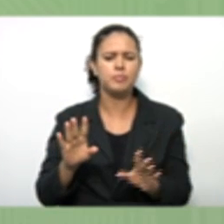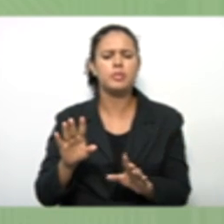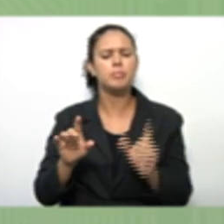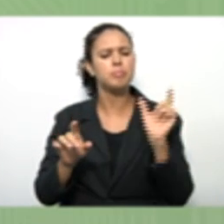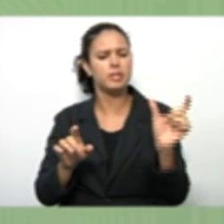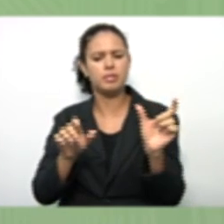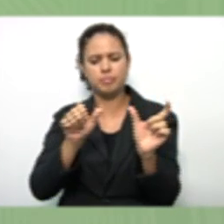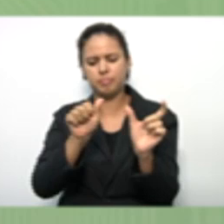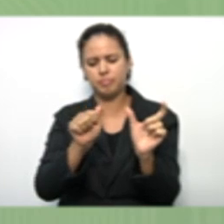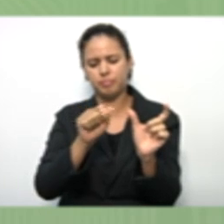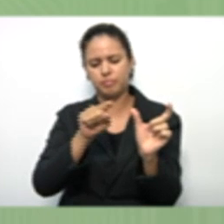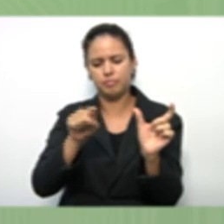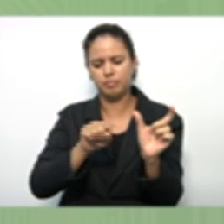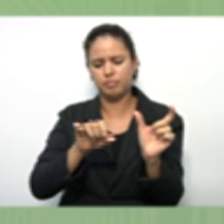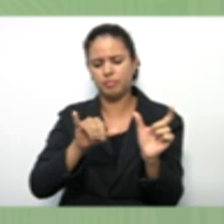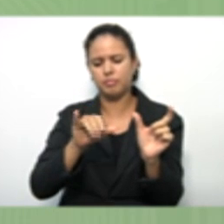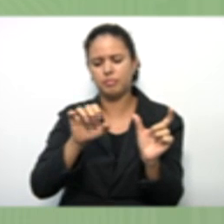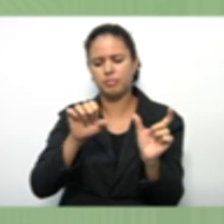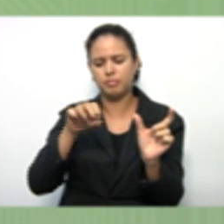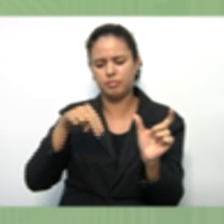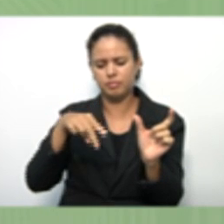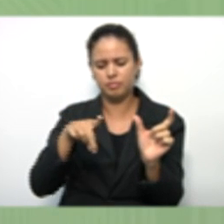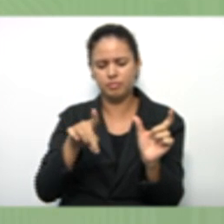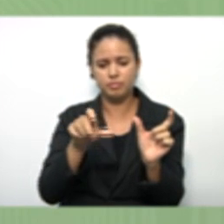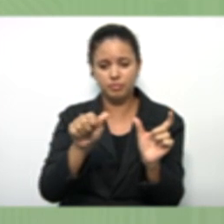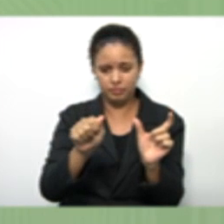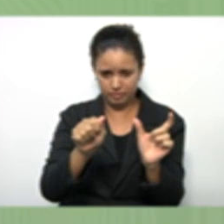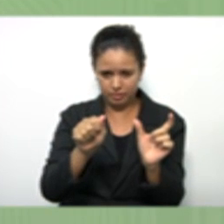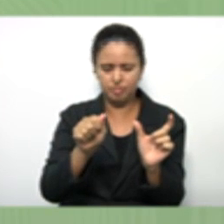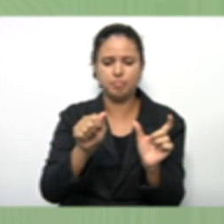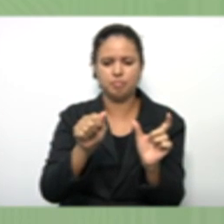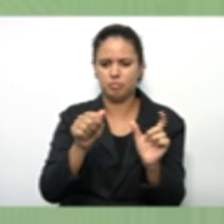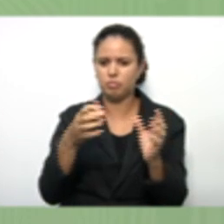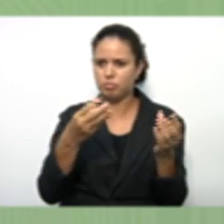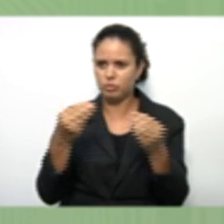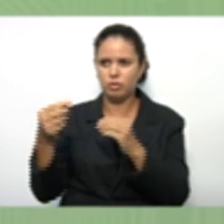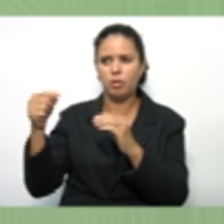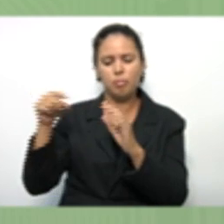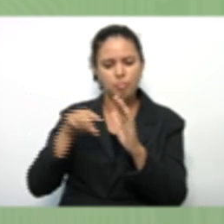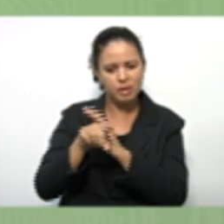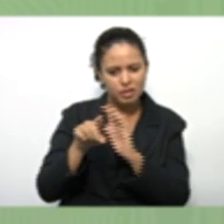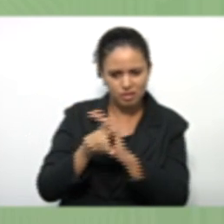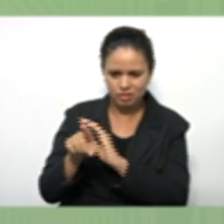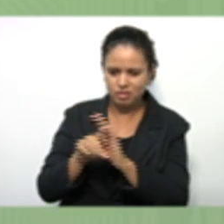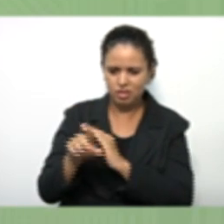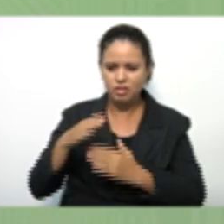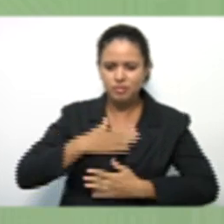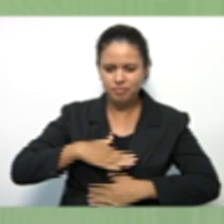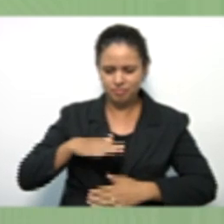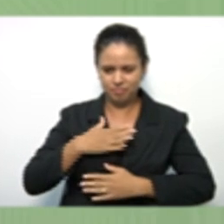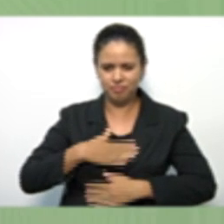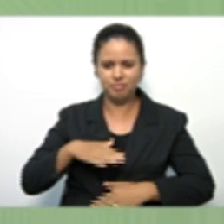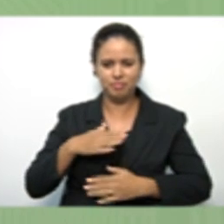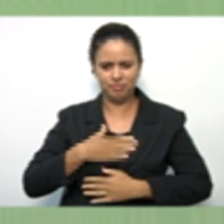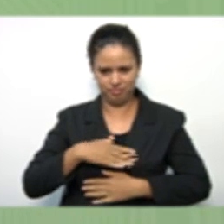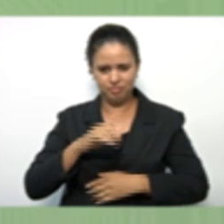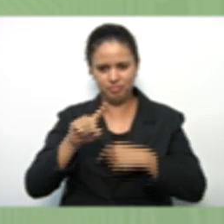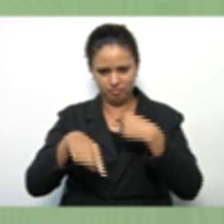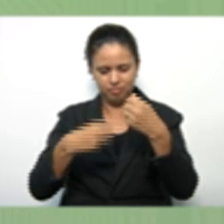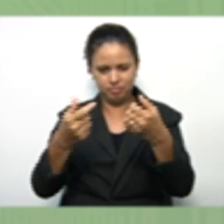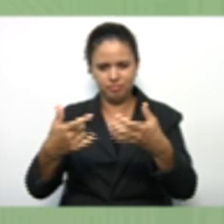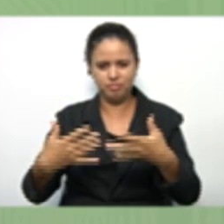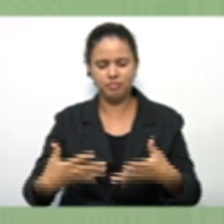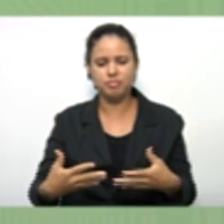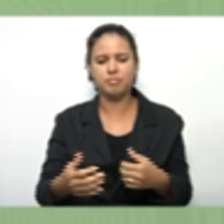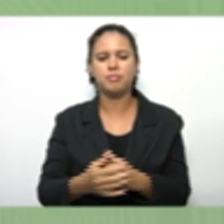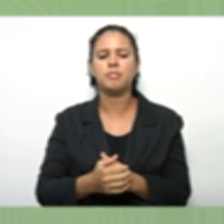que é patrimônio primeiro, né? Então vamos lá. O pessoal está ansioso, mas vamos ver o que é patrimônio. Então, quando eu digo